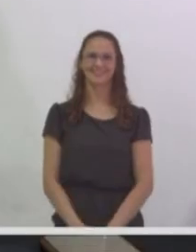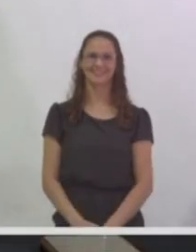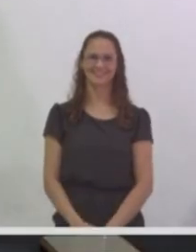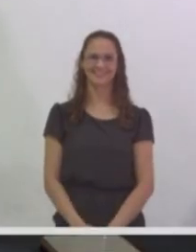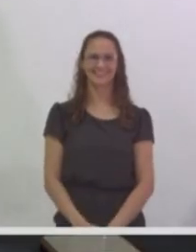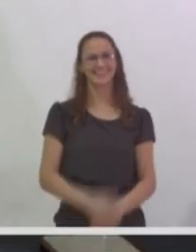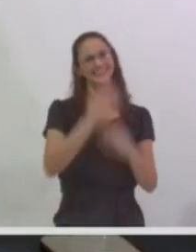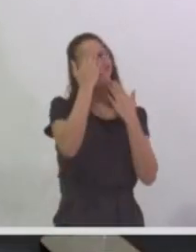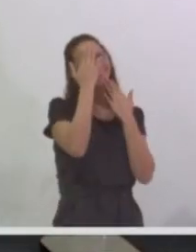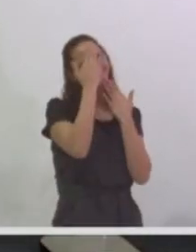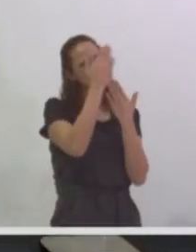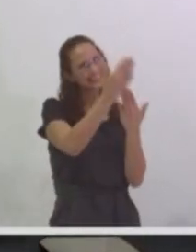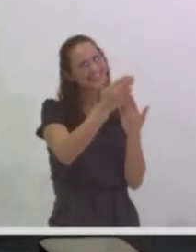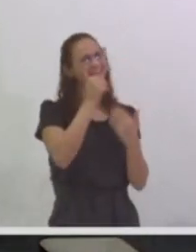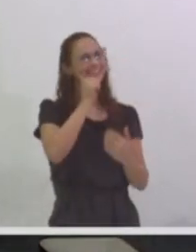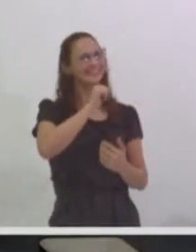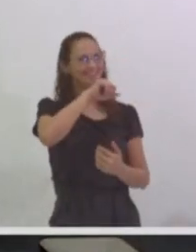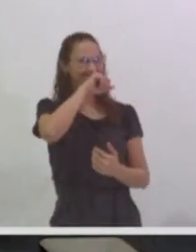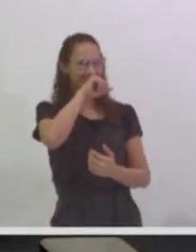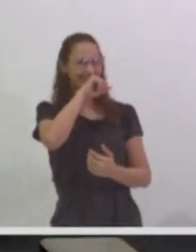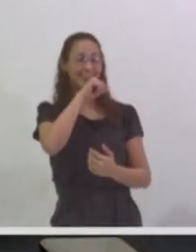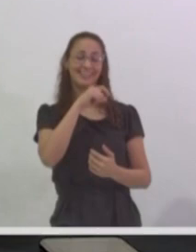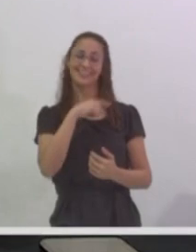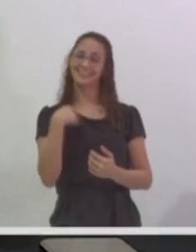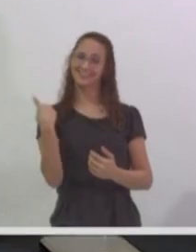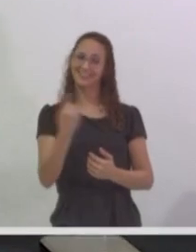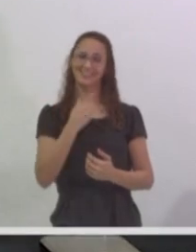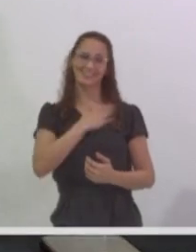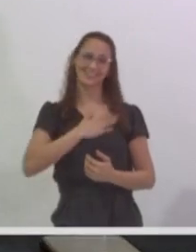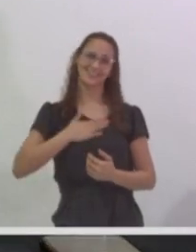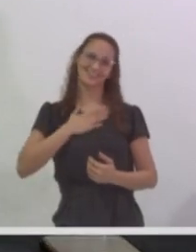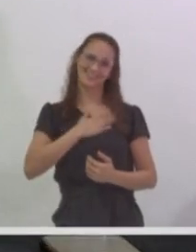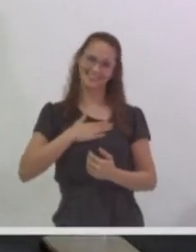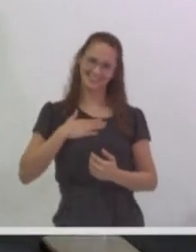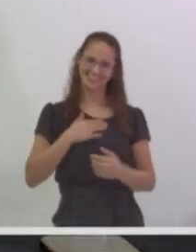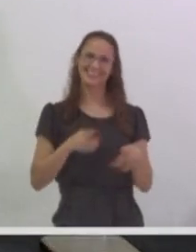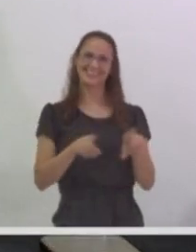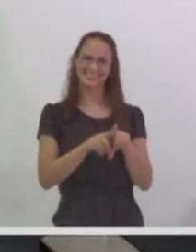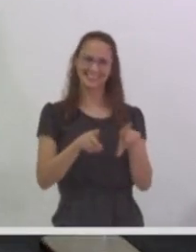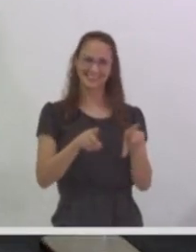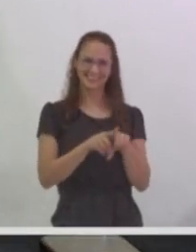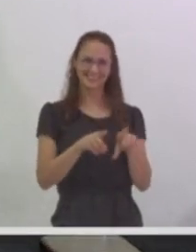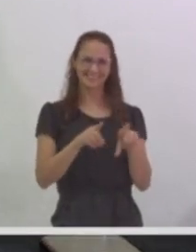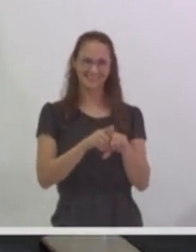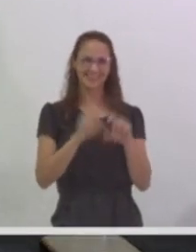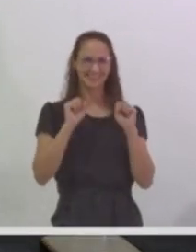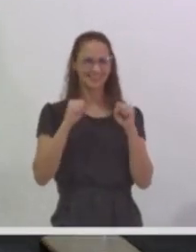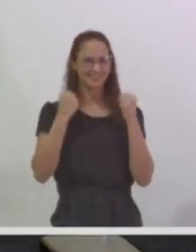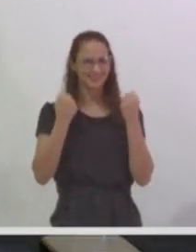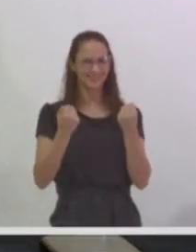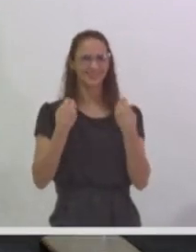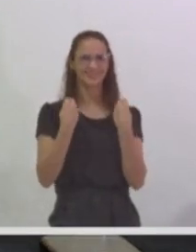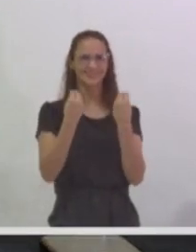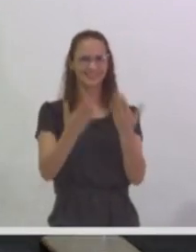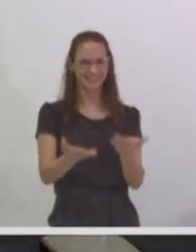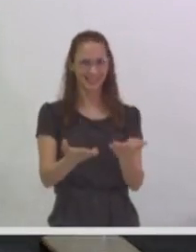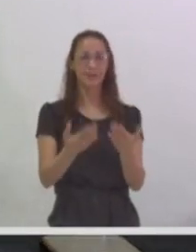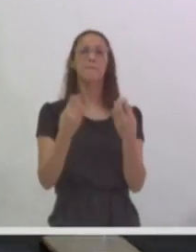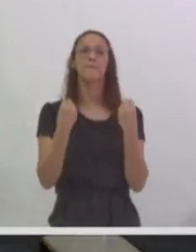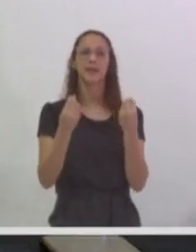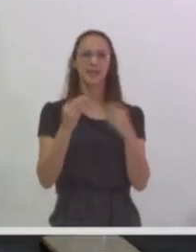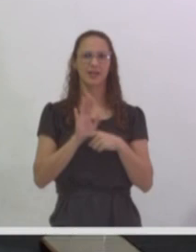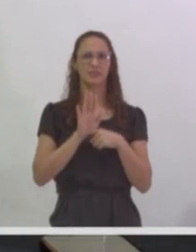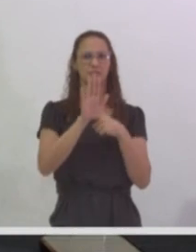Obrigado, mãezinha. Nós é que estamos satisfeitos da sua satisfação. Fazemos o melhor para vocês, para que vocês possam enfrentar esse momento